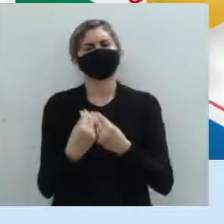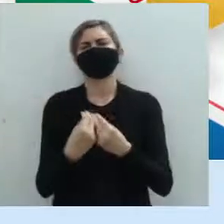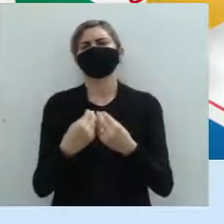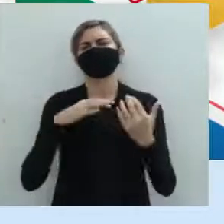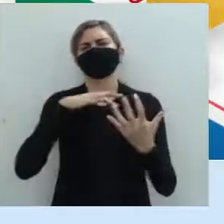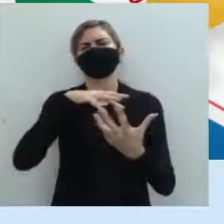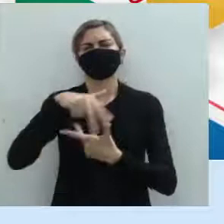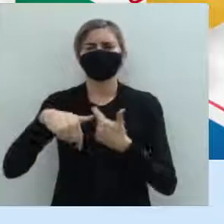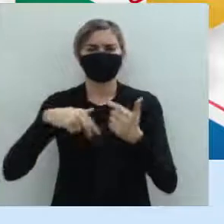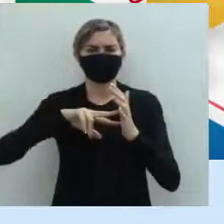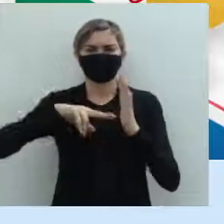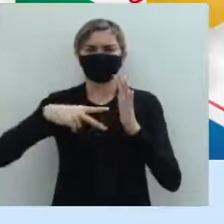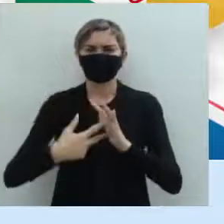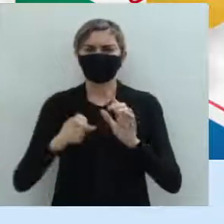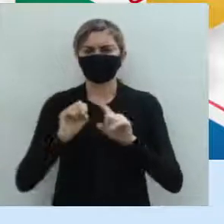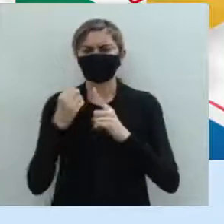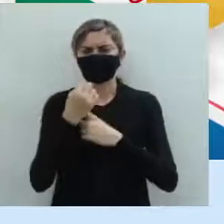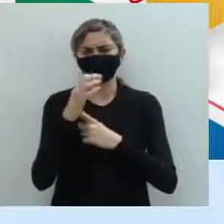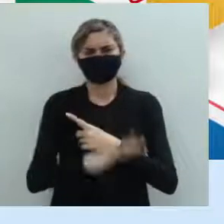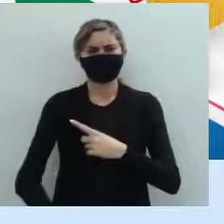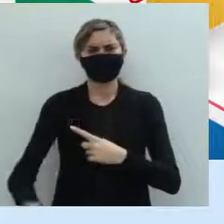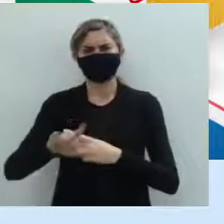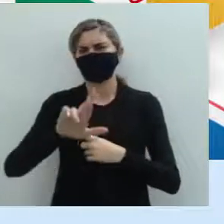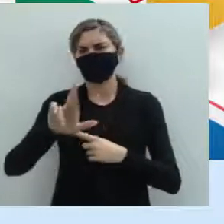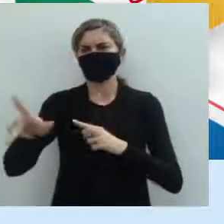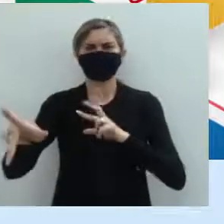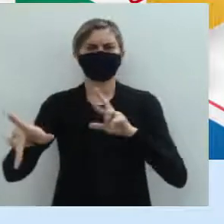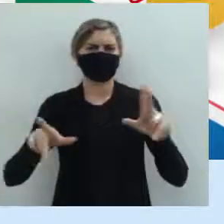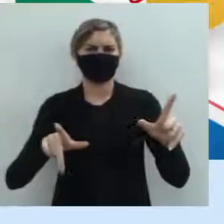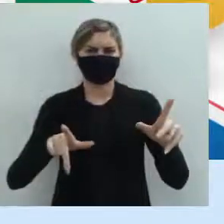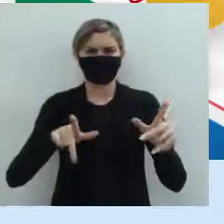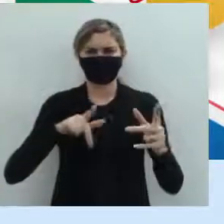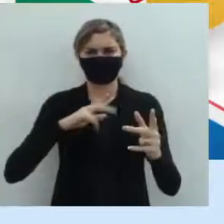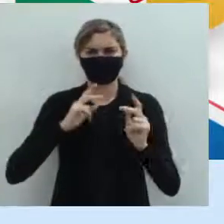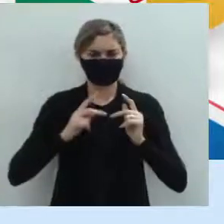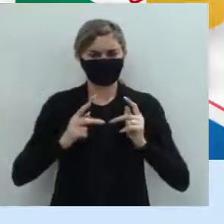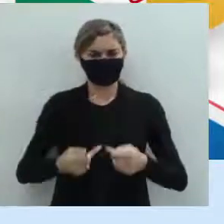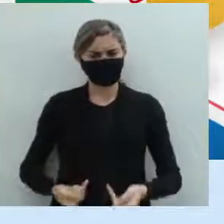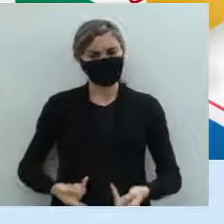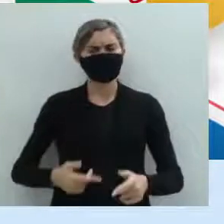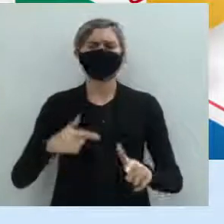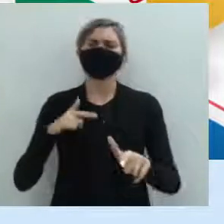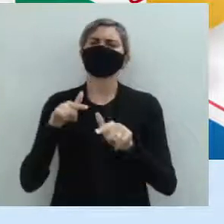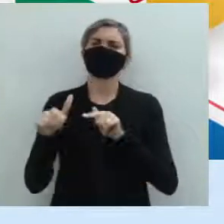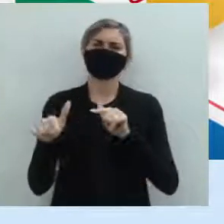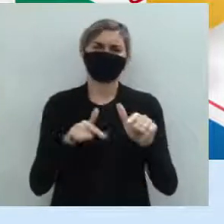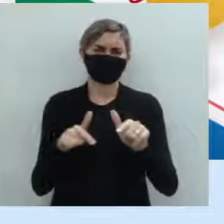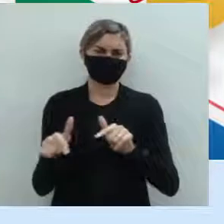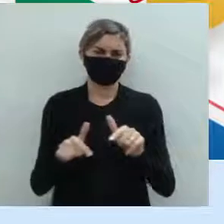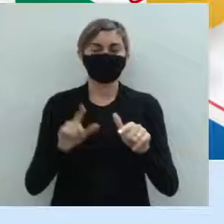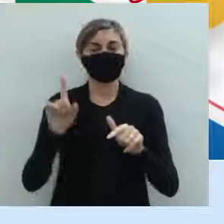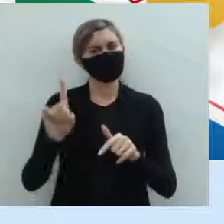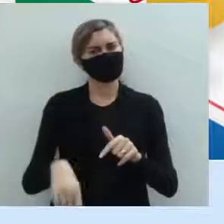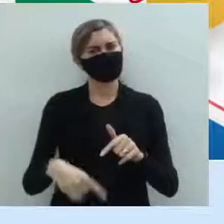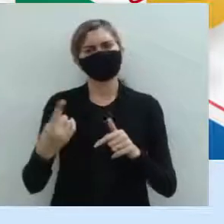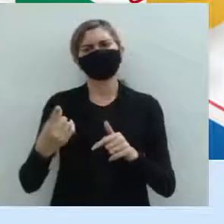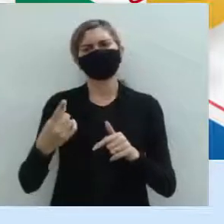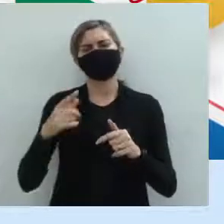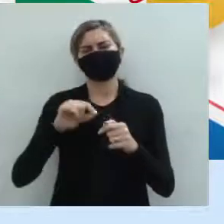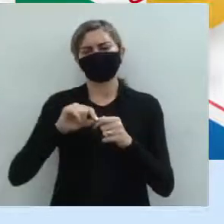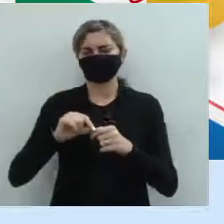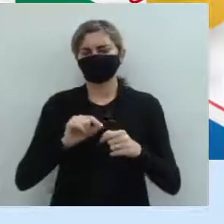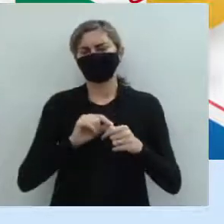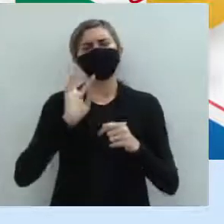mundo que dá sentido ao social e à pluralidade humana, certo? O trabalho é a